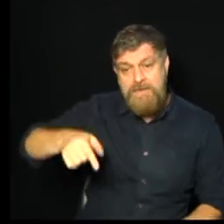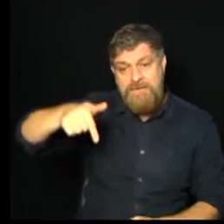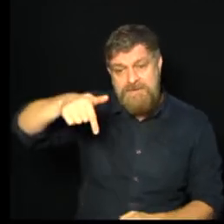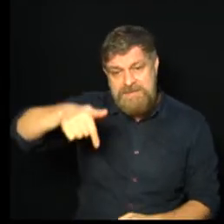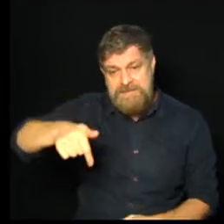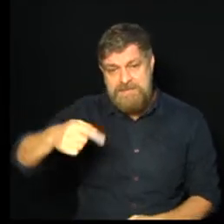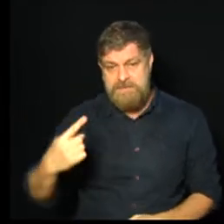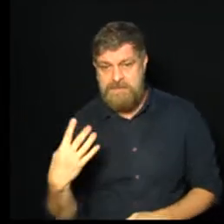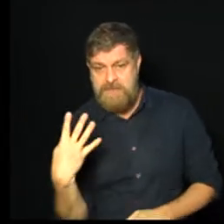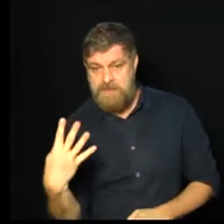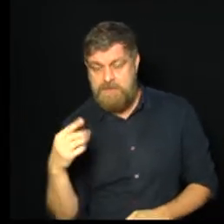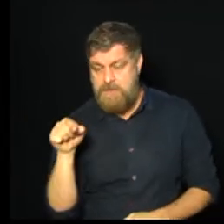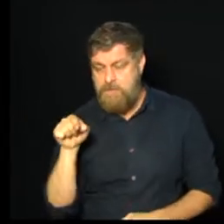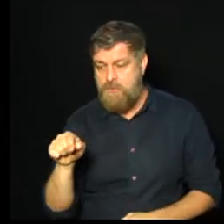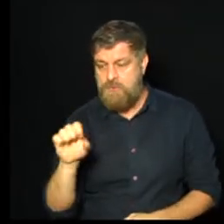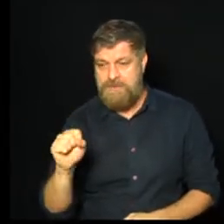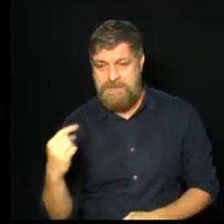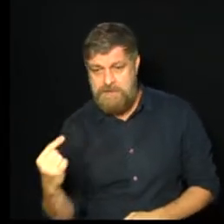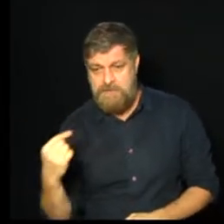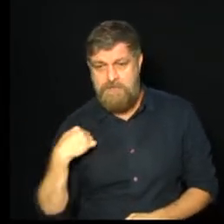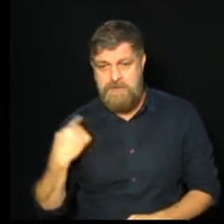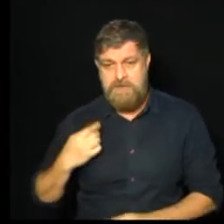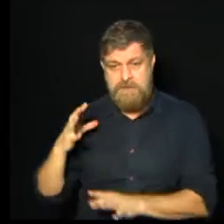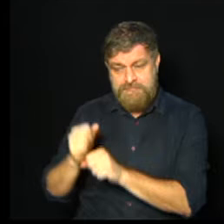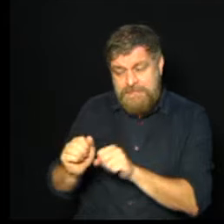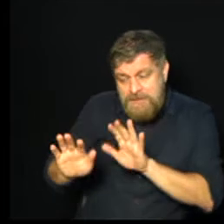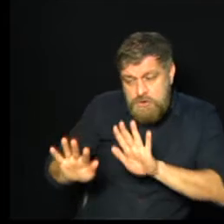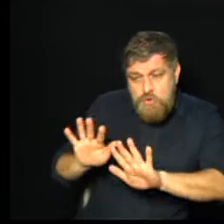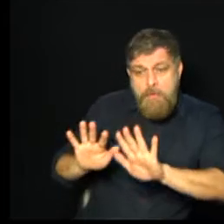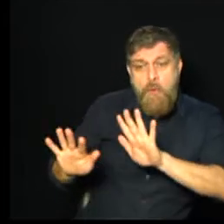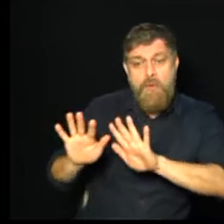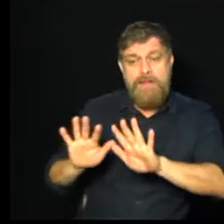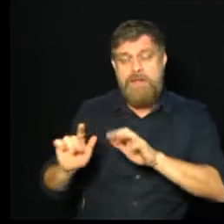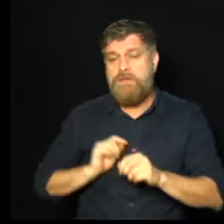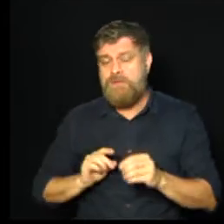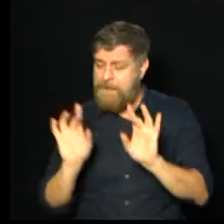185.714,81. Aqui nós tomamos o cuidado de